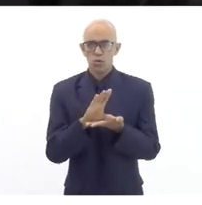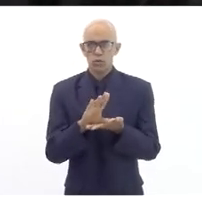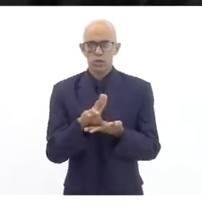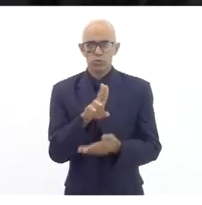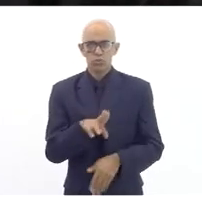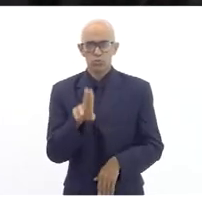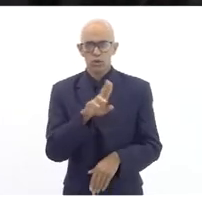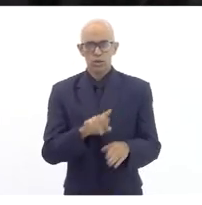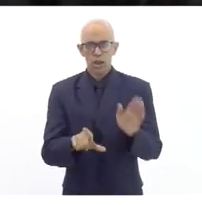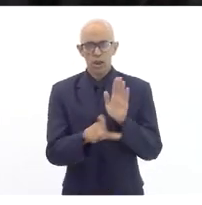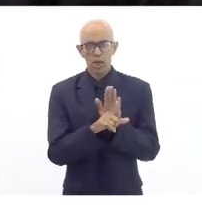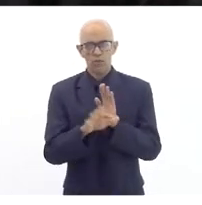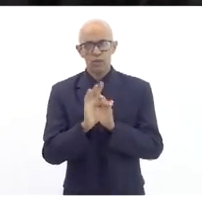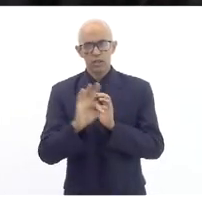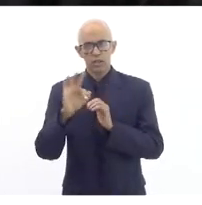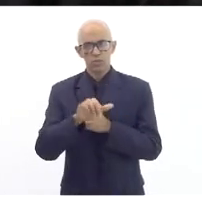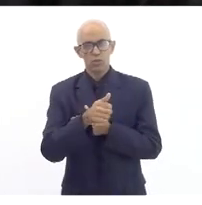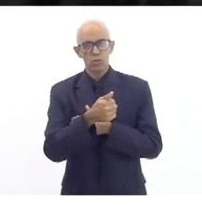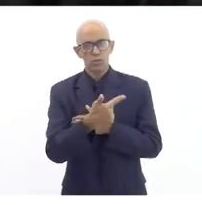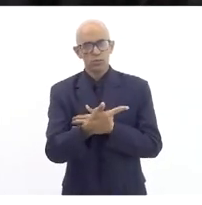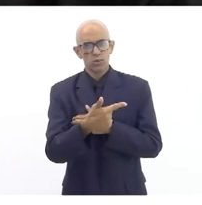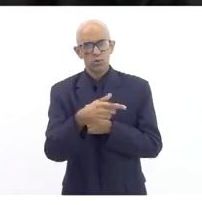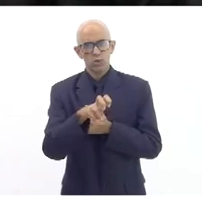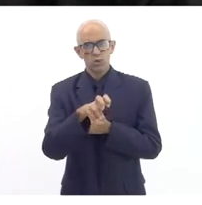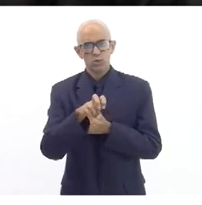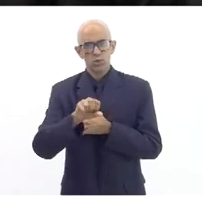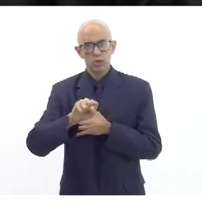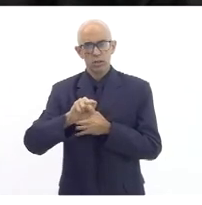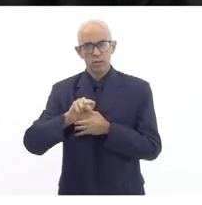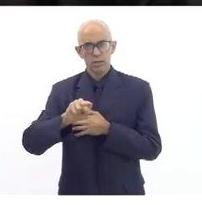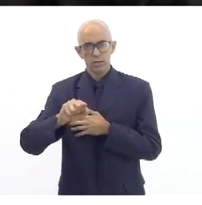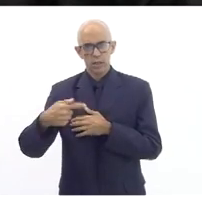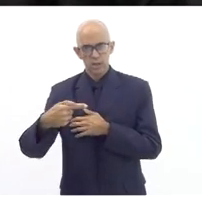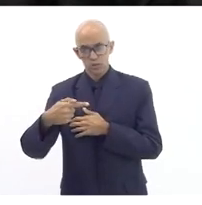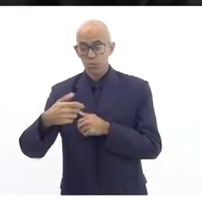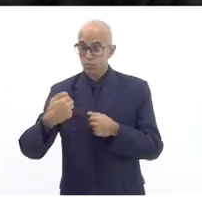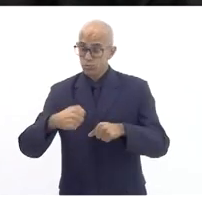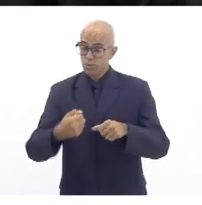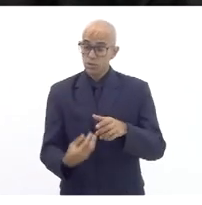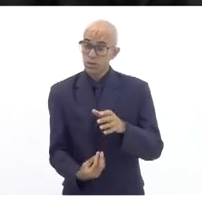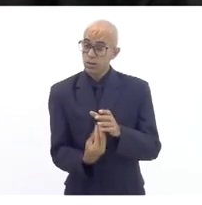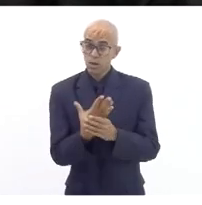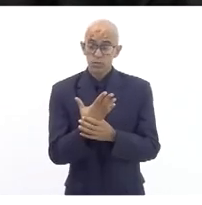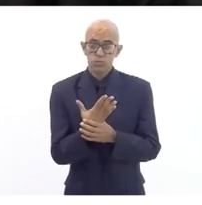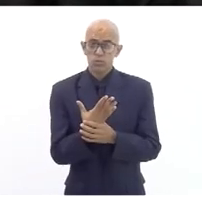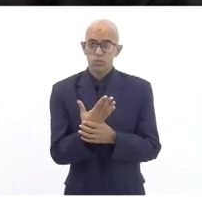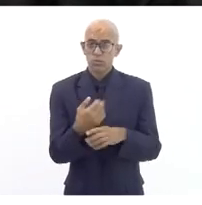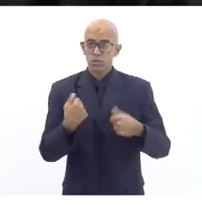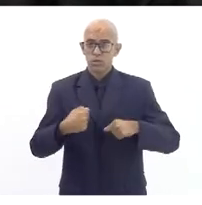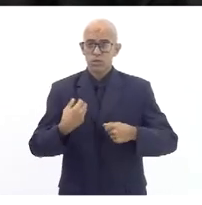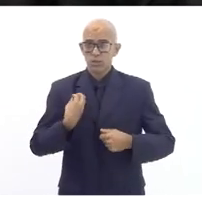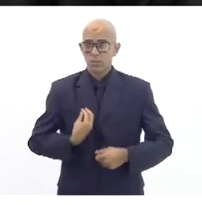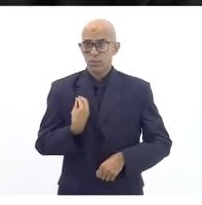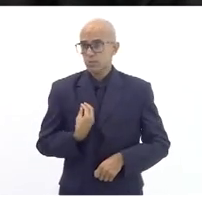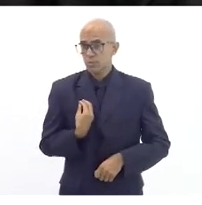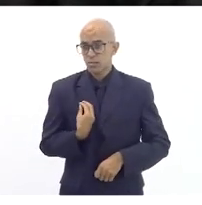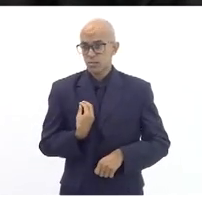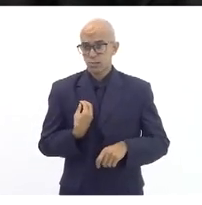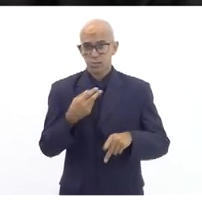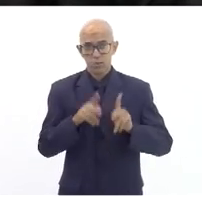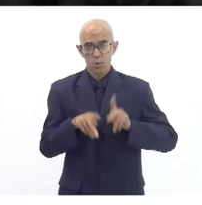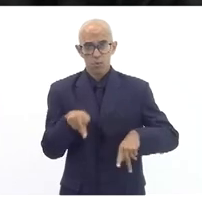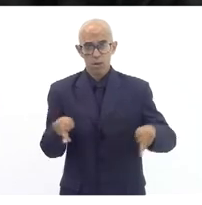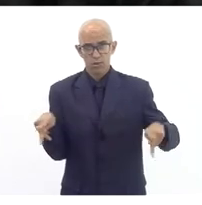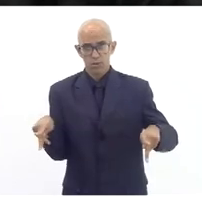Federal 12.587 de 2012, precisa ser instituído, tem que ter essa participação popular. Então, também,